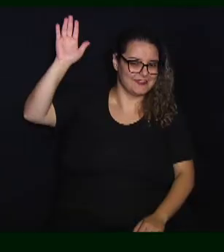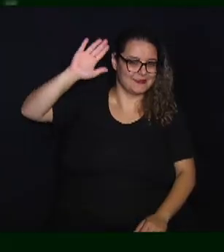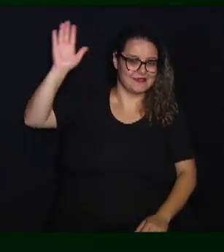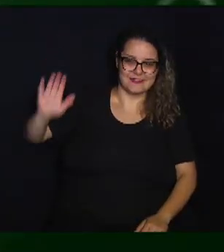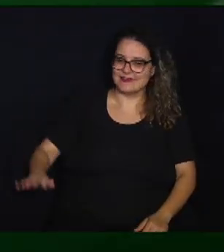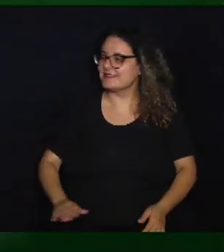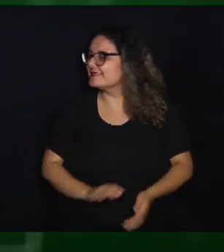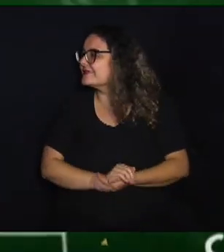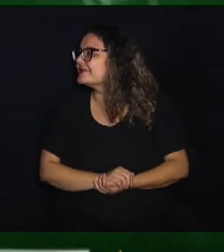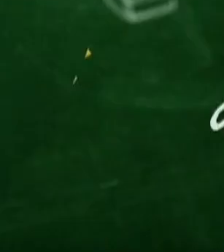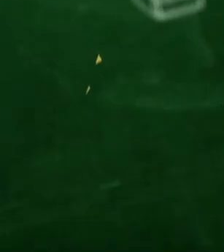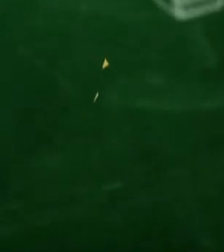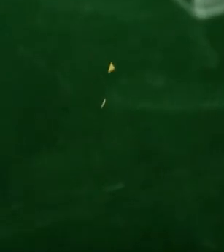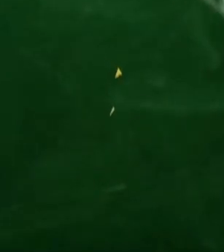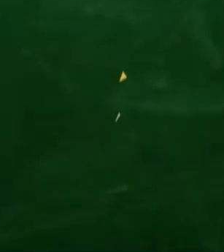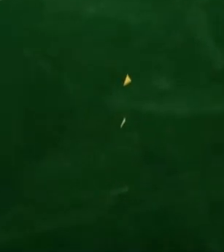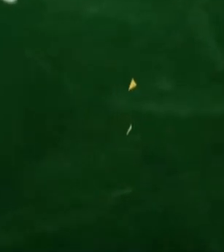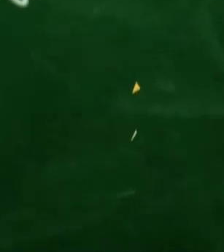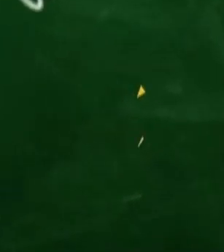Tchau.